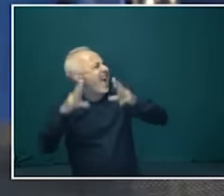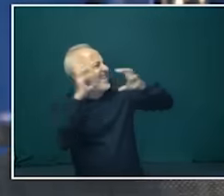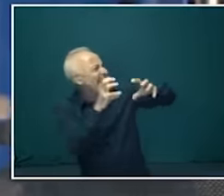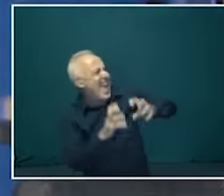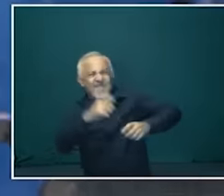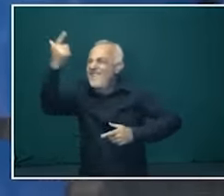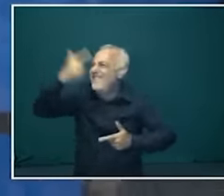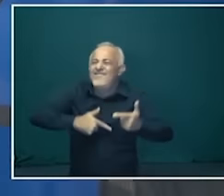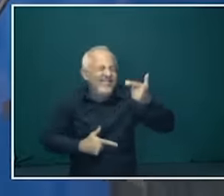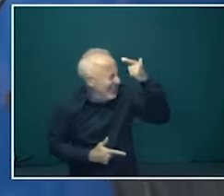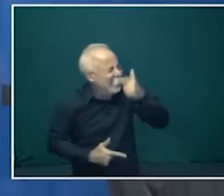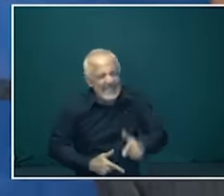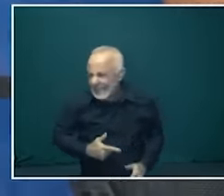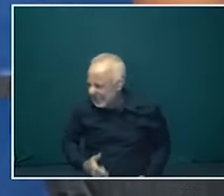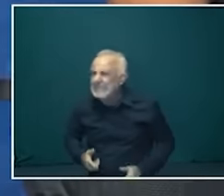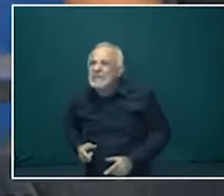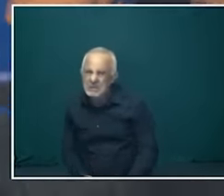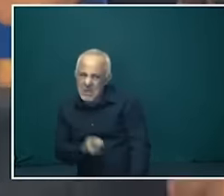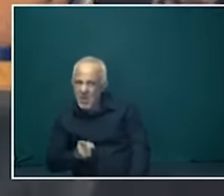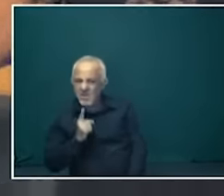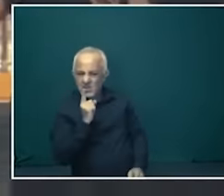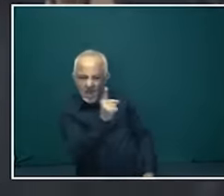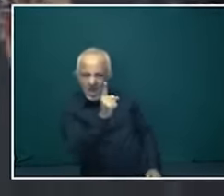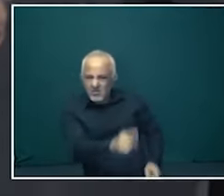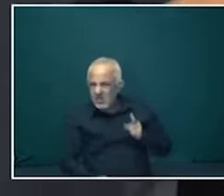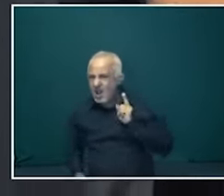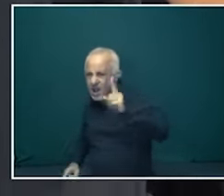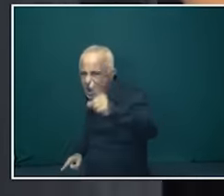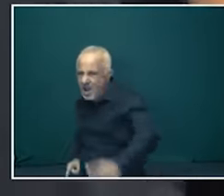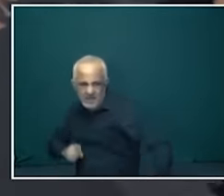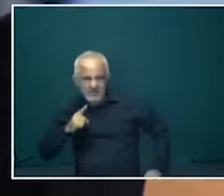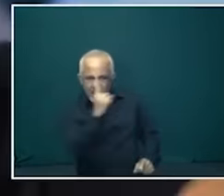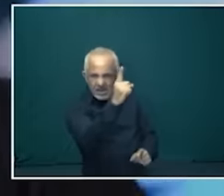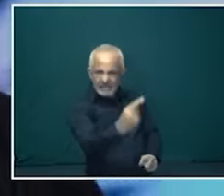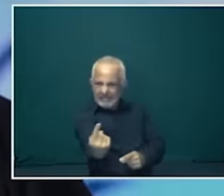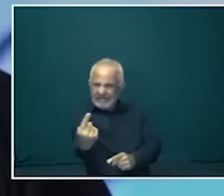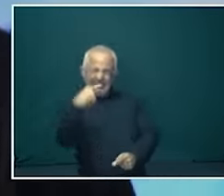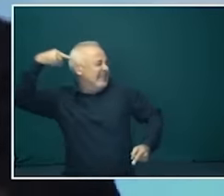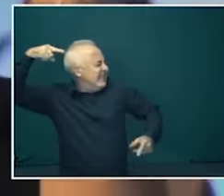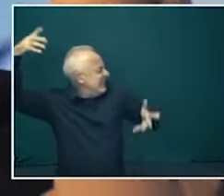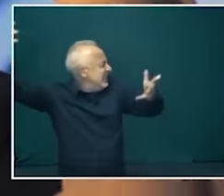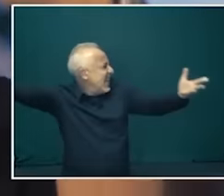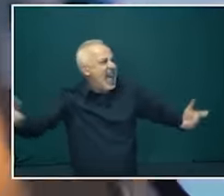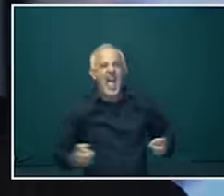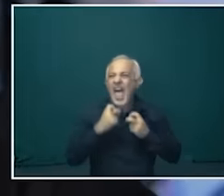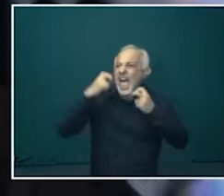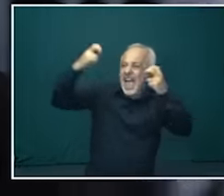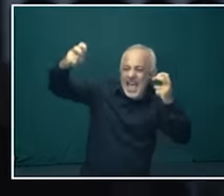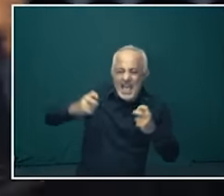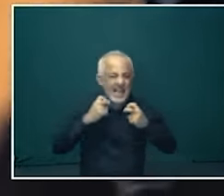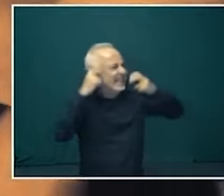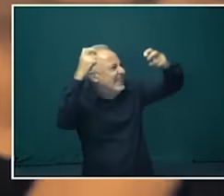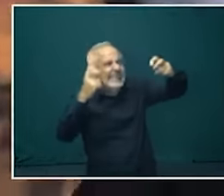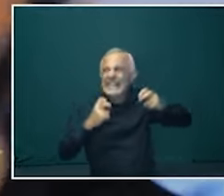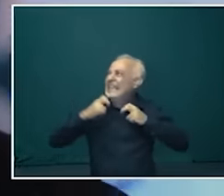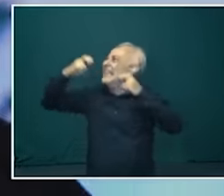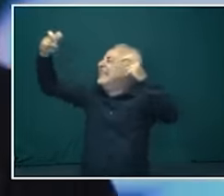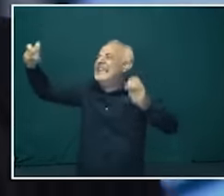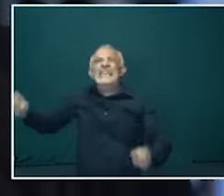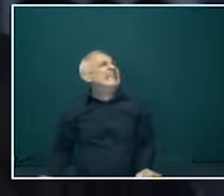ah, ah, ah. A briga foi feia, teve dedo na cara, teve voz